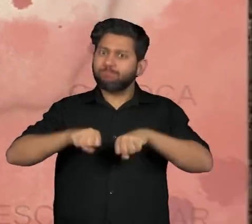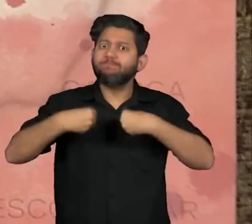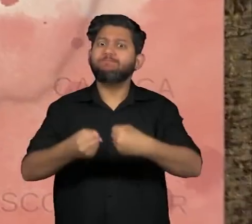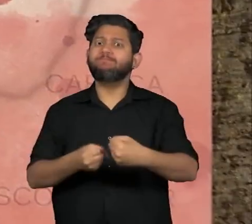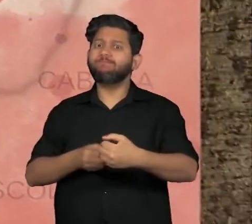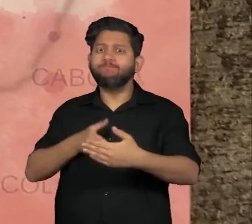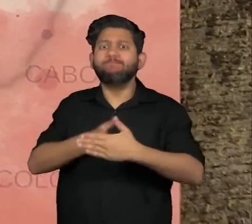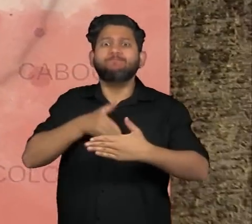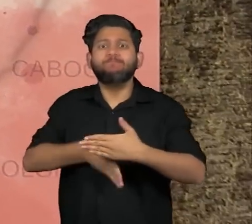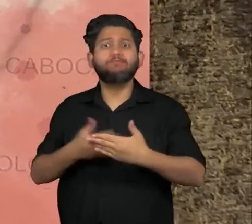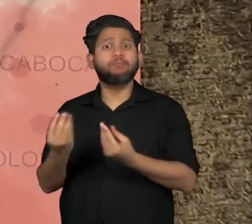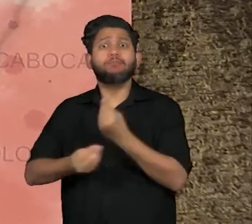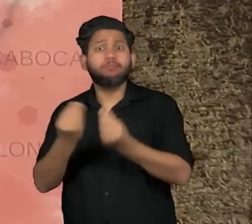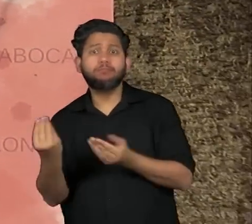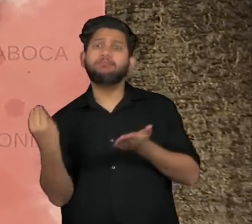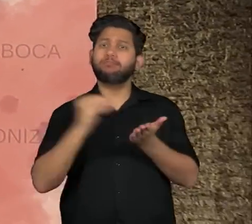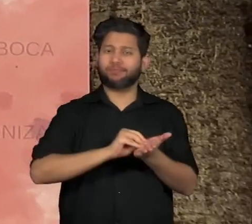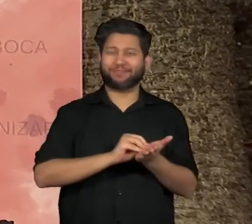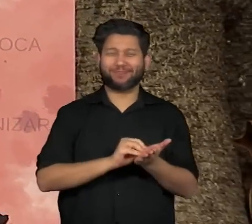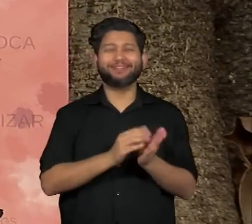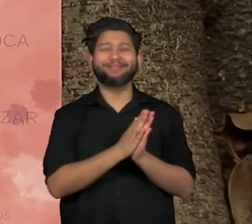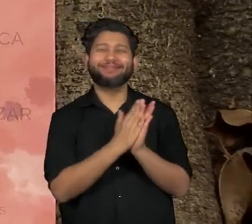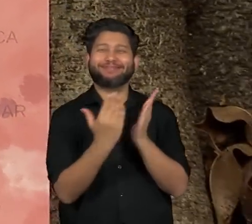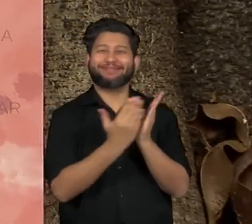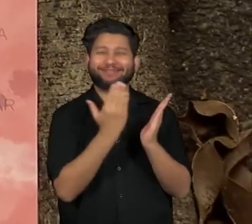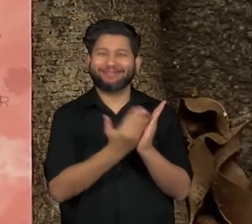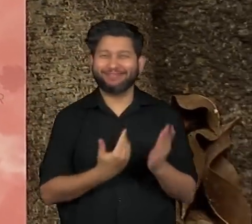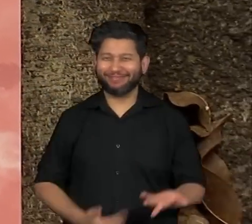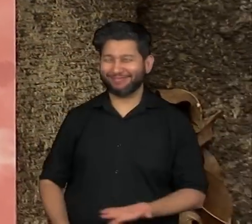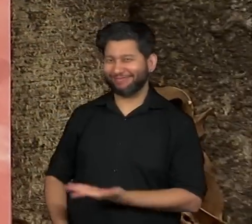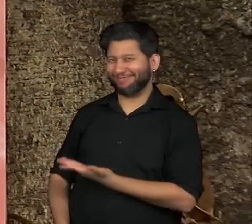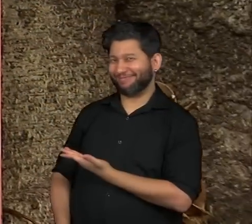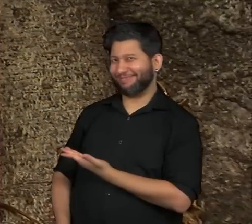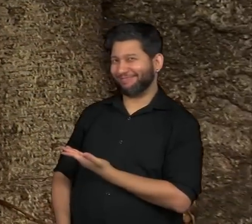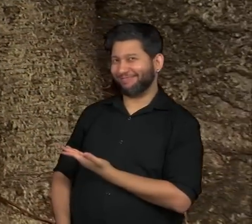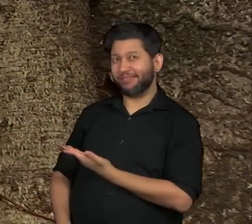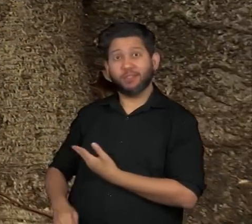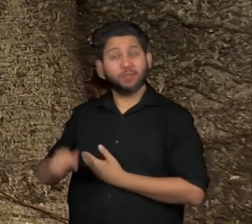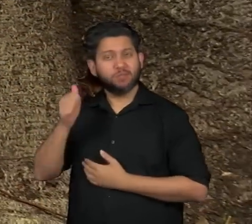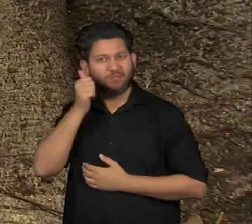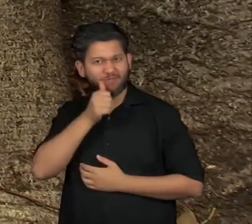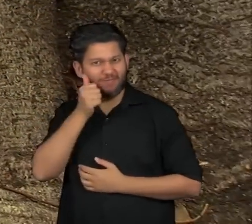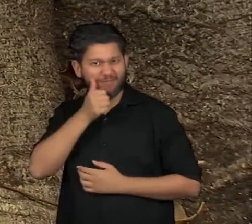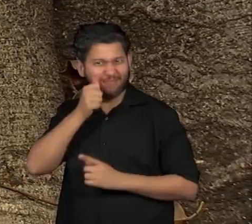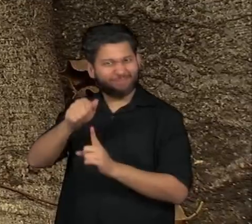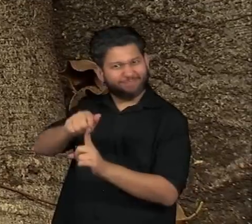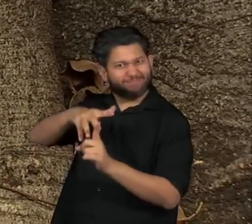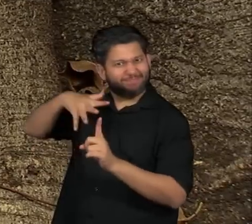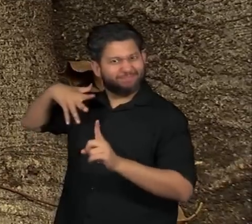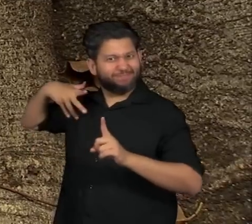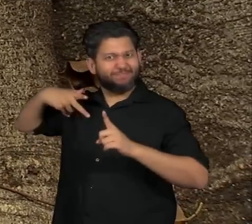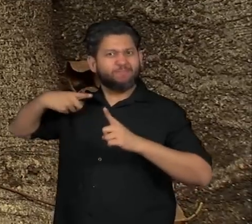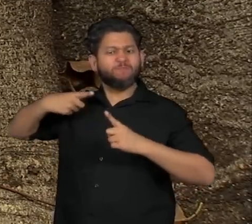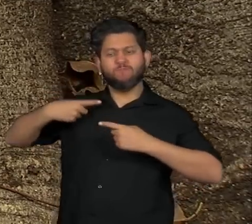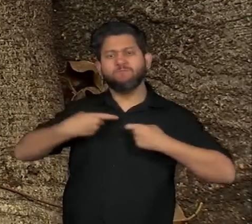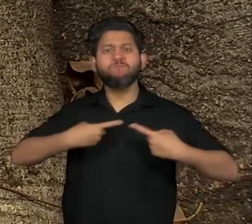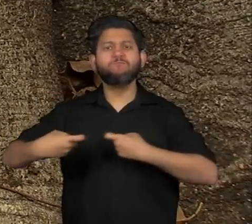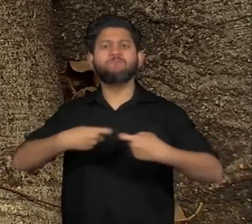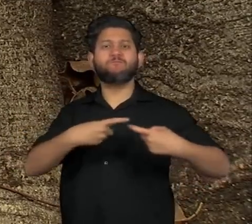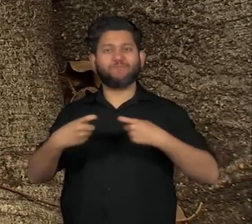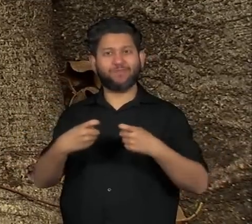depoimentos foram reunidos no álbum biográfico Guerreiras da Ancestralidade, produzido pelo coletivo Mulherio das